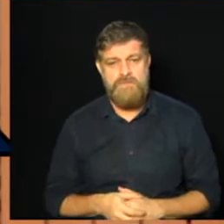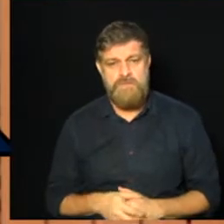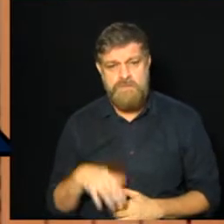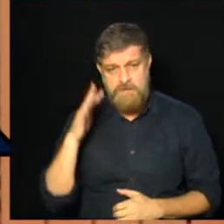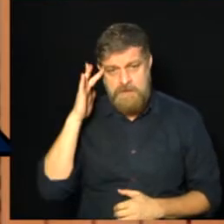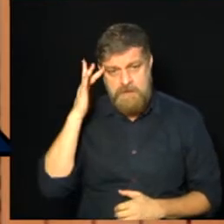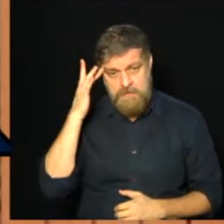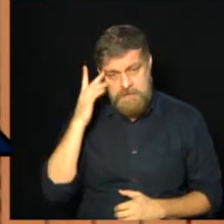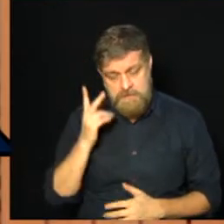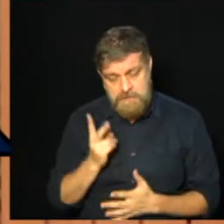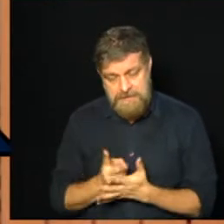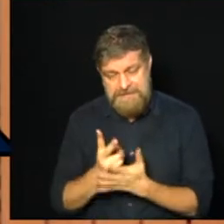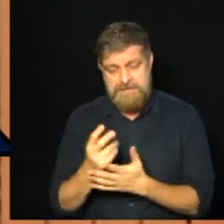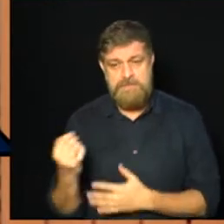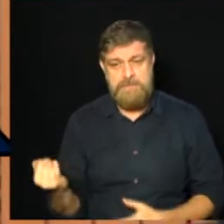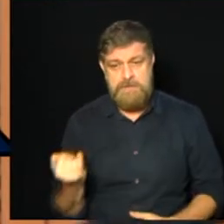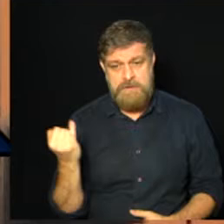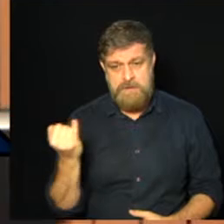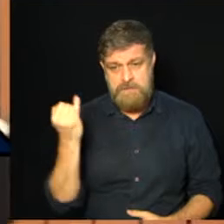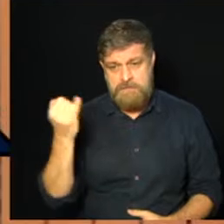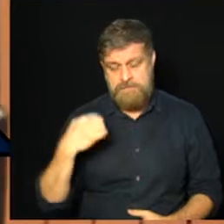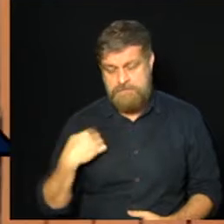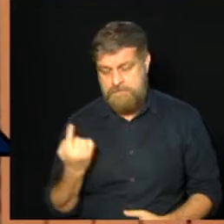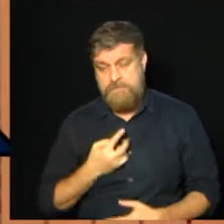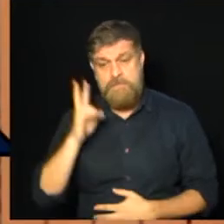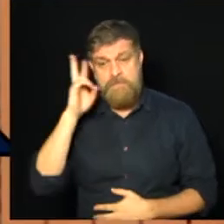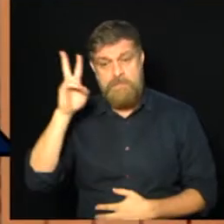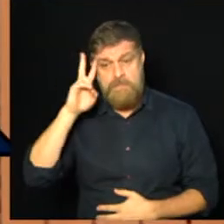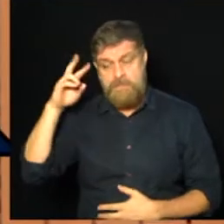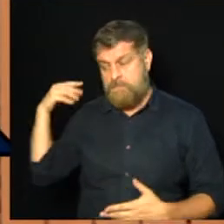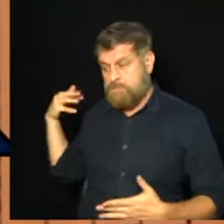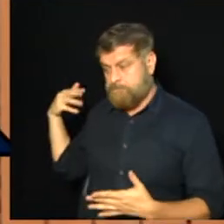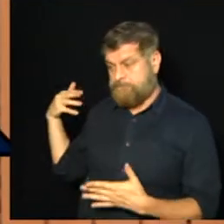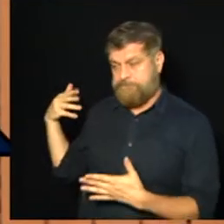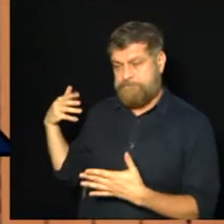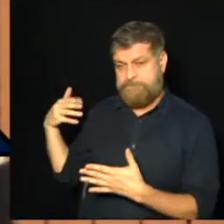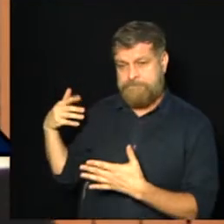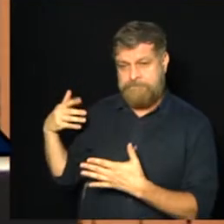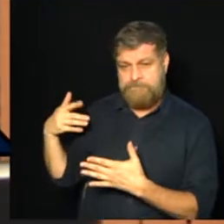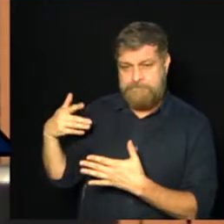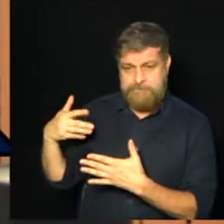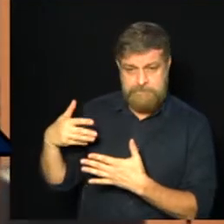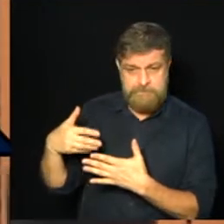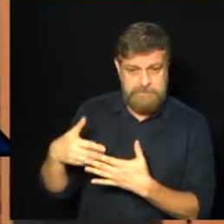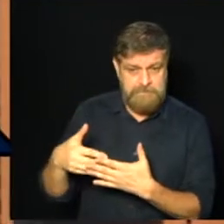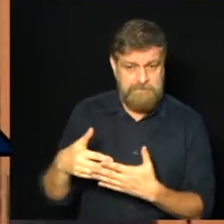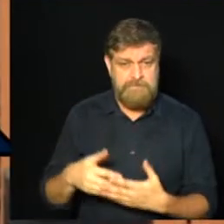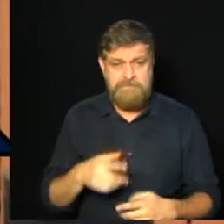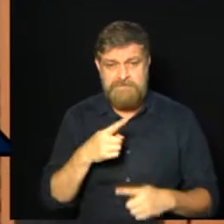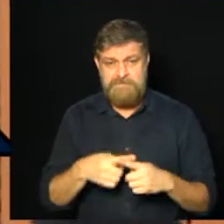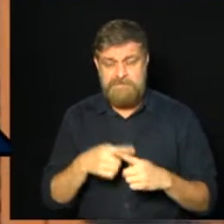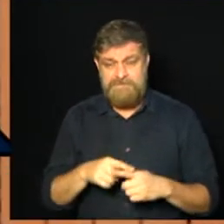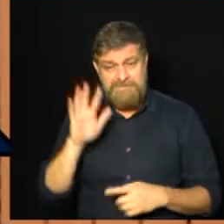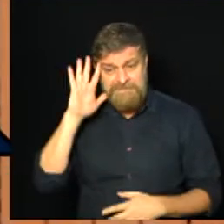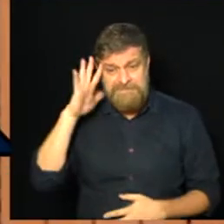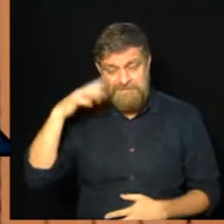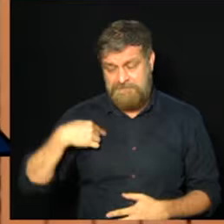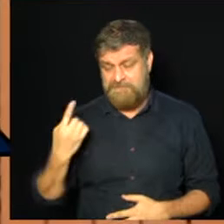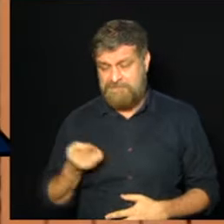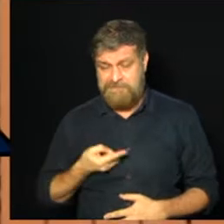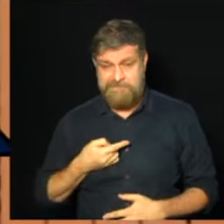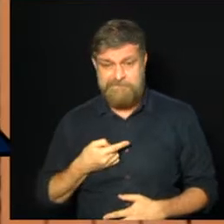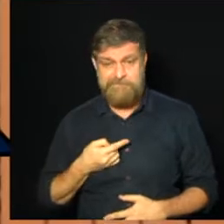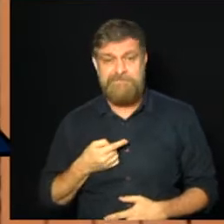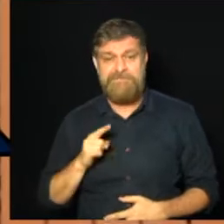sempre bem importante a gente relembrar a história, porque muitas decisões que nós tomamos